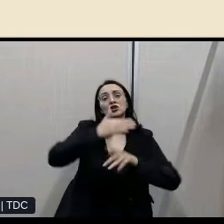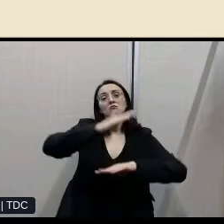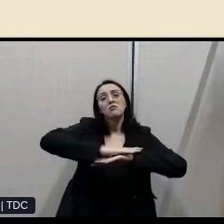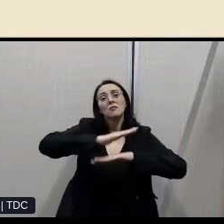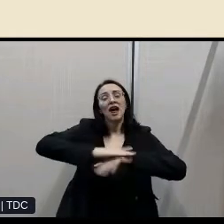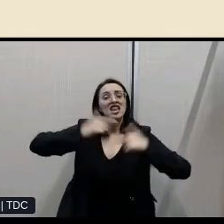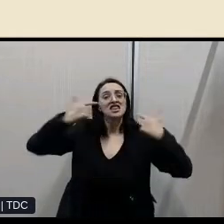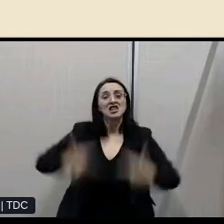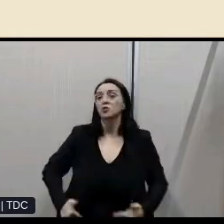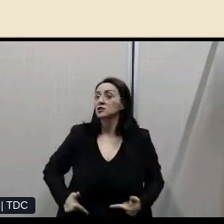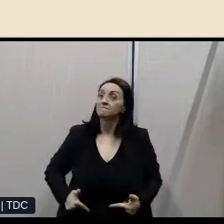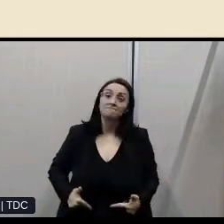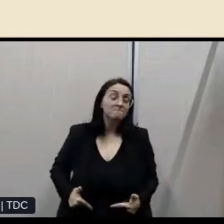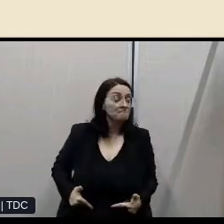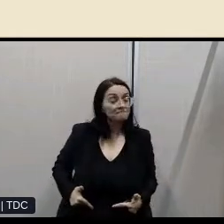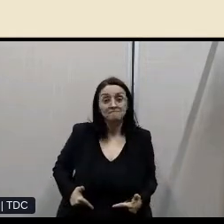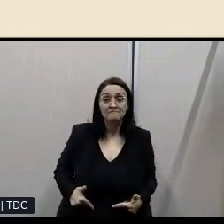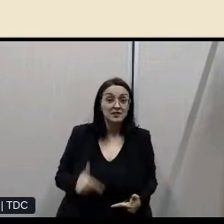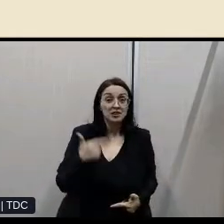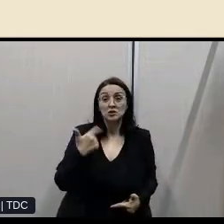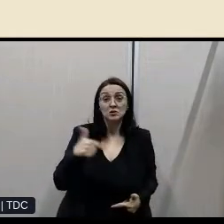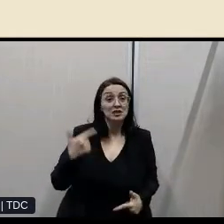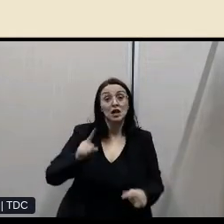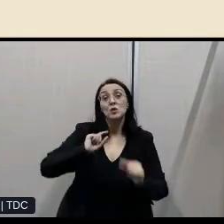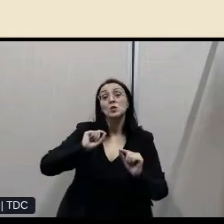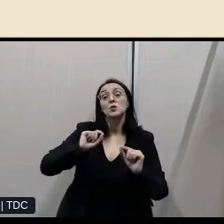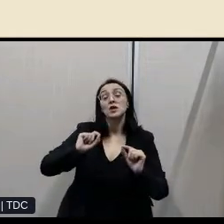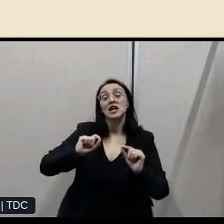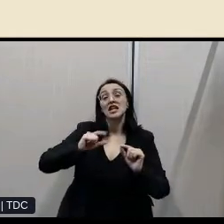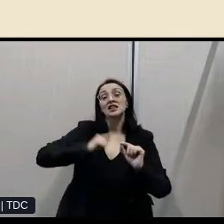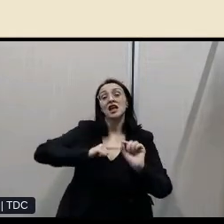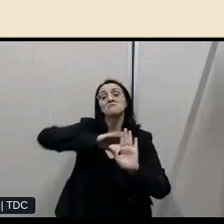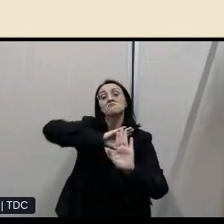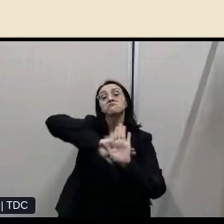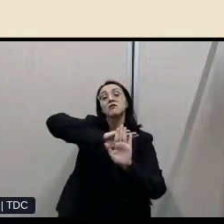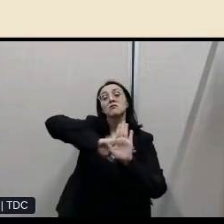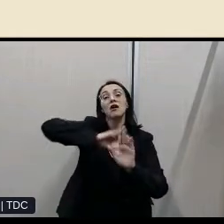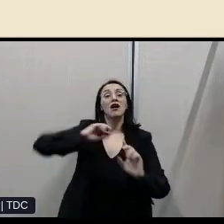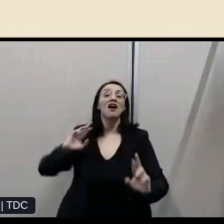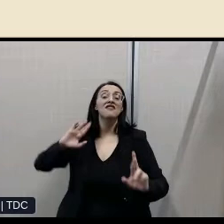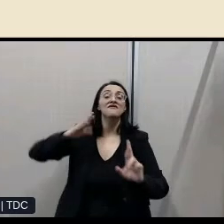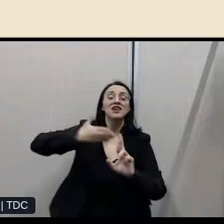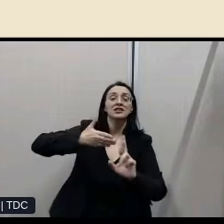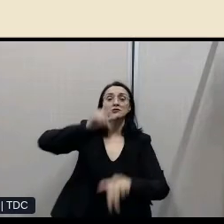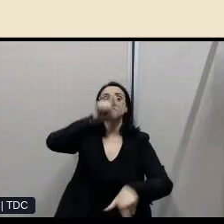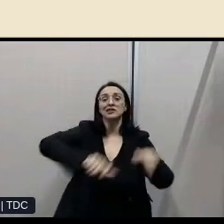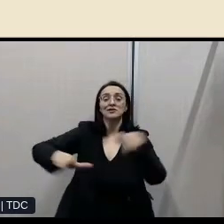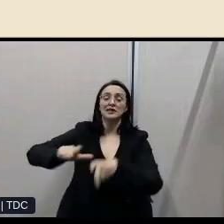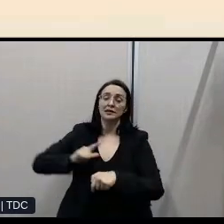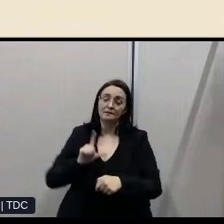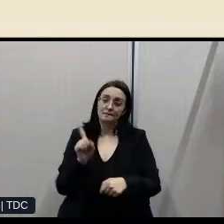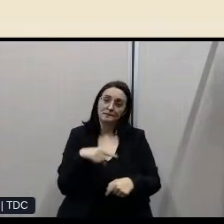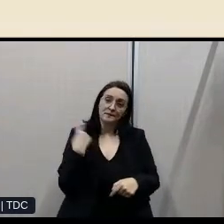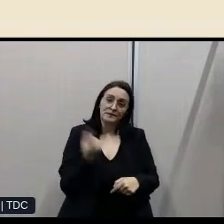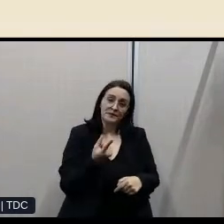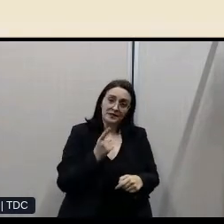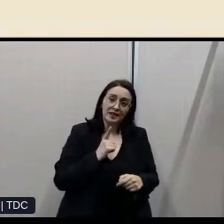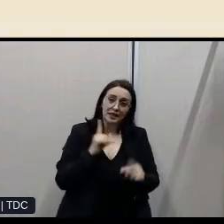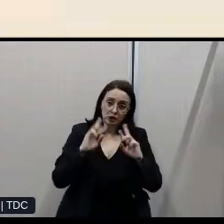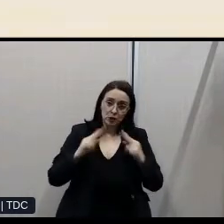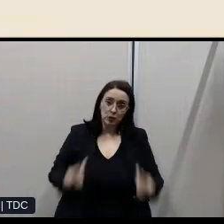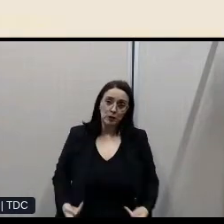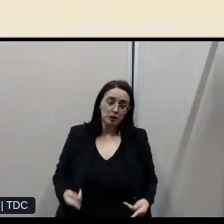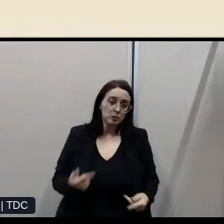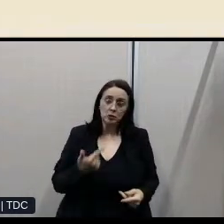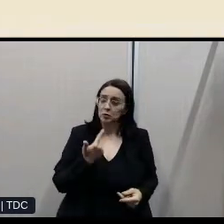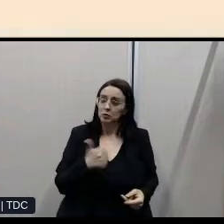são neutras, elas são tecnologias baseadas nas referências que essas pessoas têm. A gente, como ser humano, a